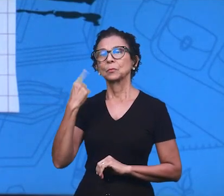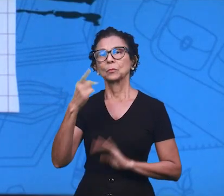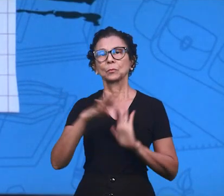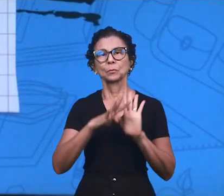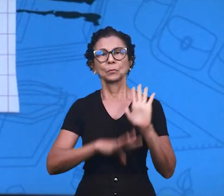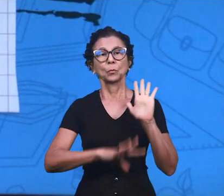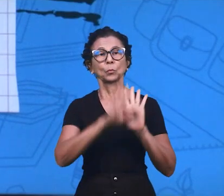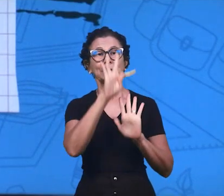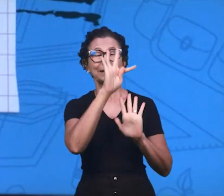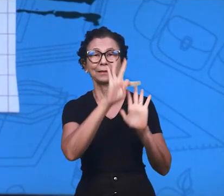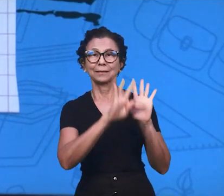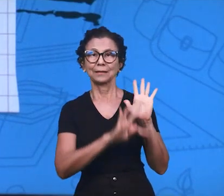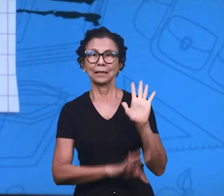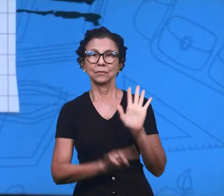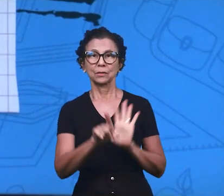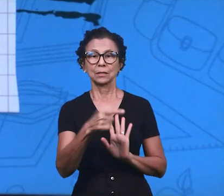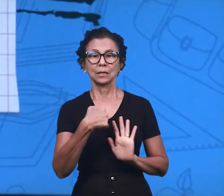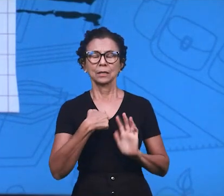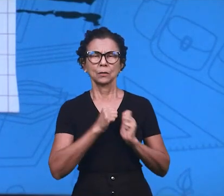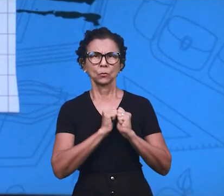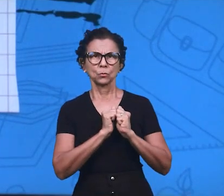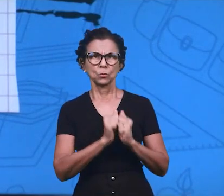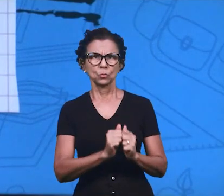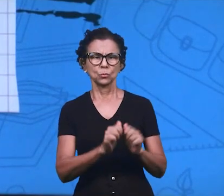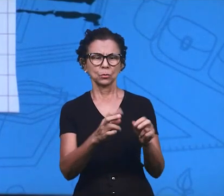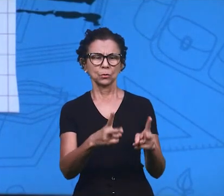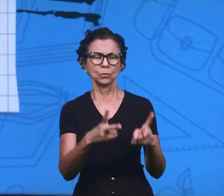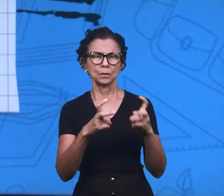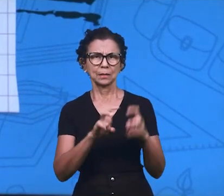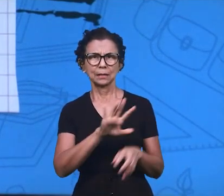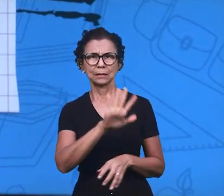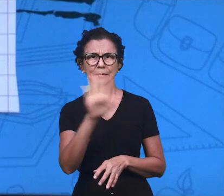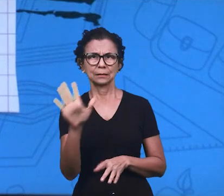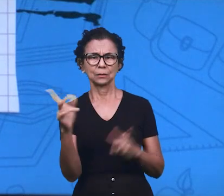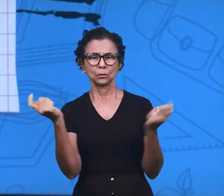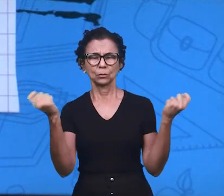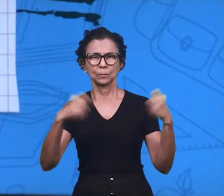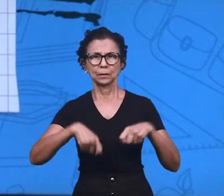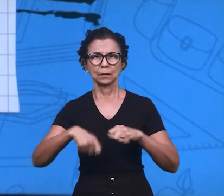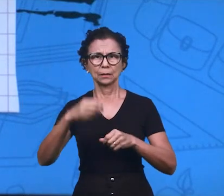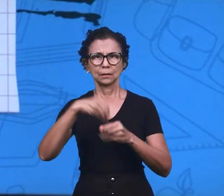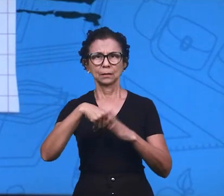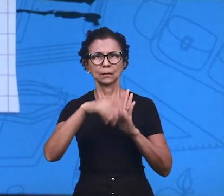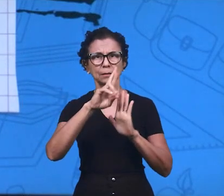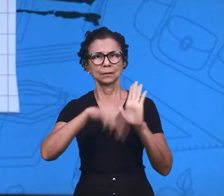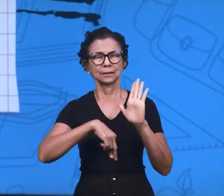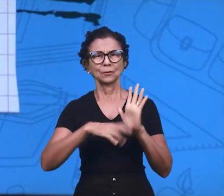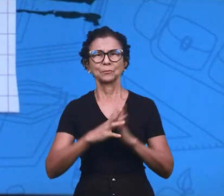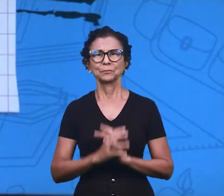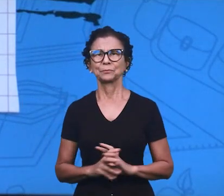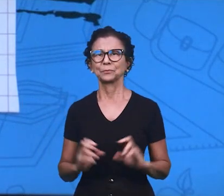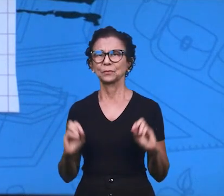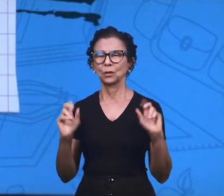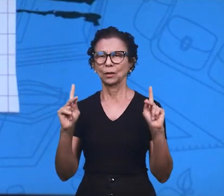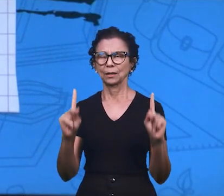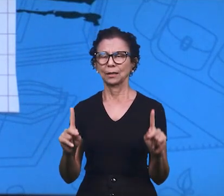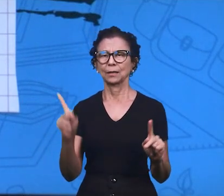você juntos possamos identificar as 5 competências dentro da redação. É